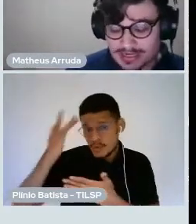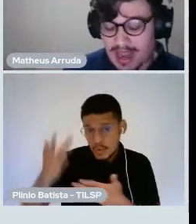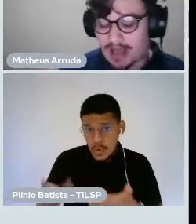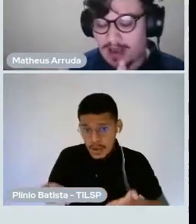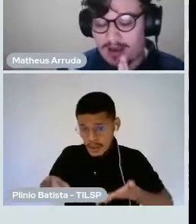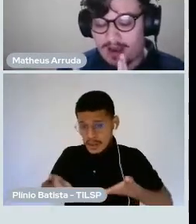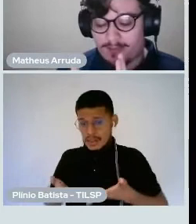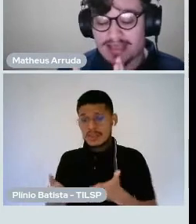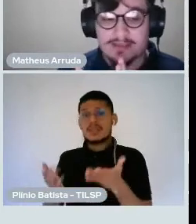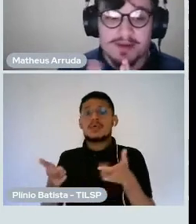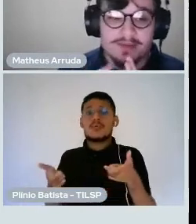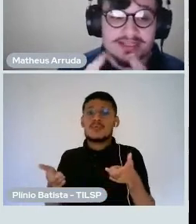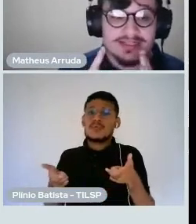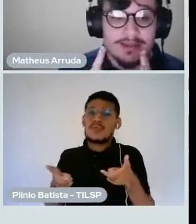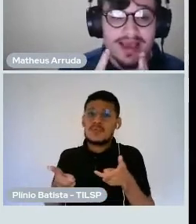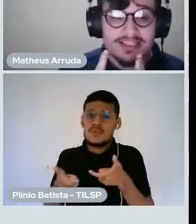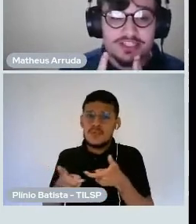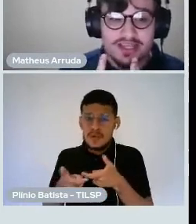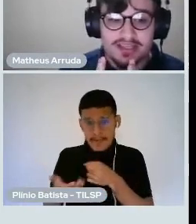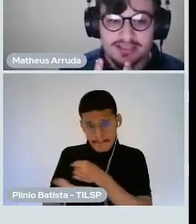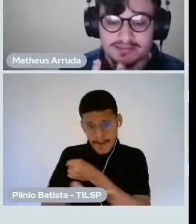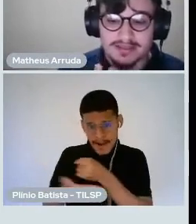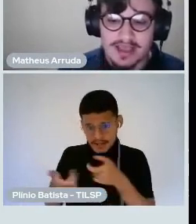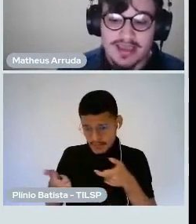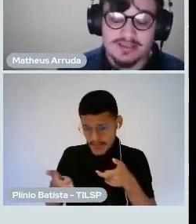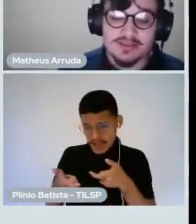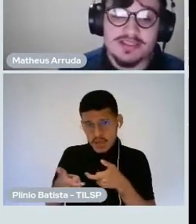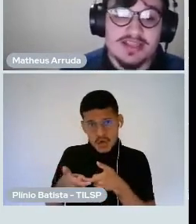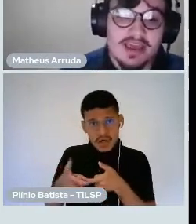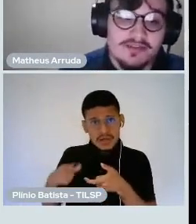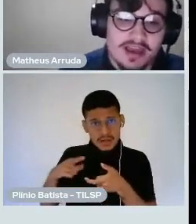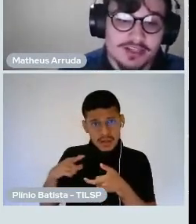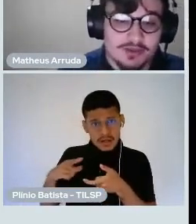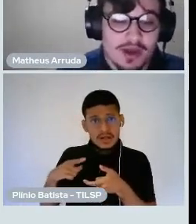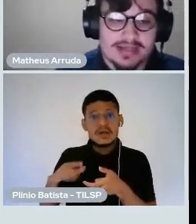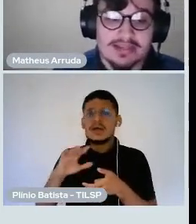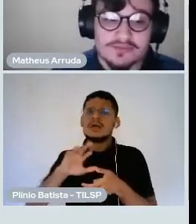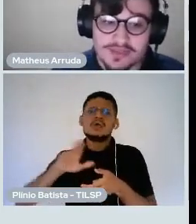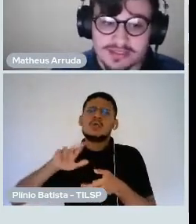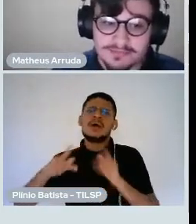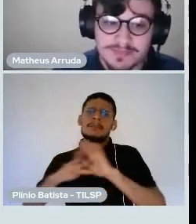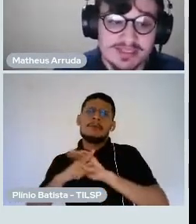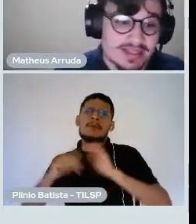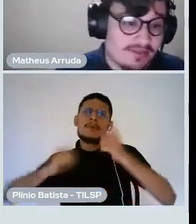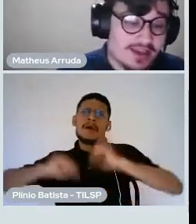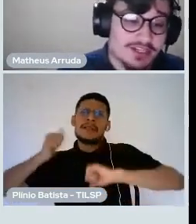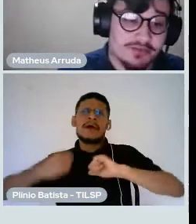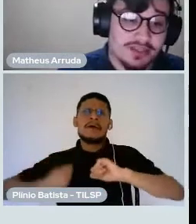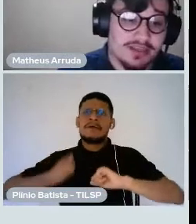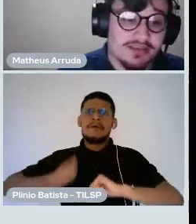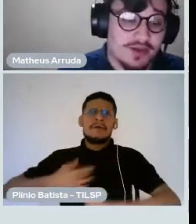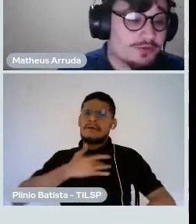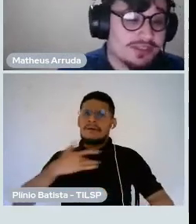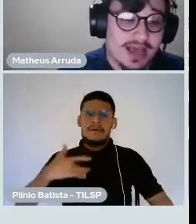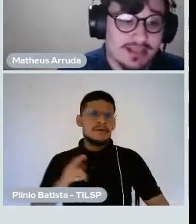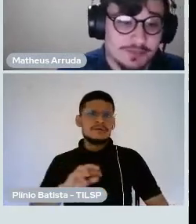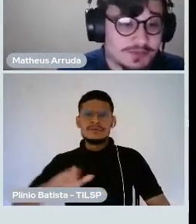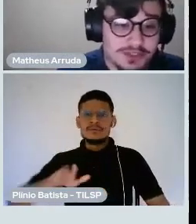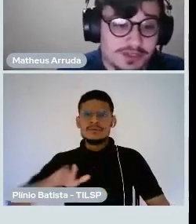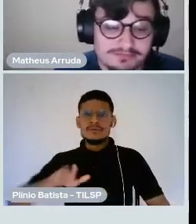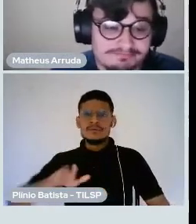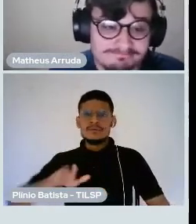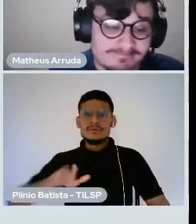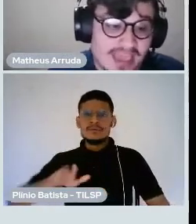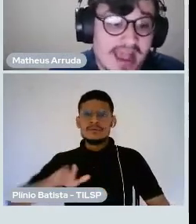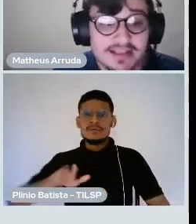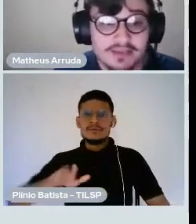pessoas, a base da pirâmide já está mais estreita. Isso não se deve à questão de qualidade de vida, isso se deve à questão de fecundidade, as